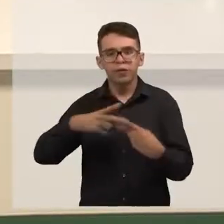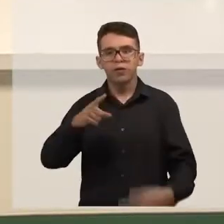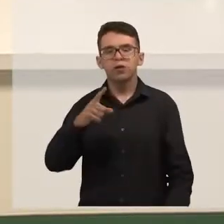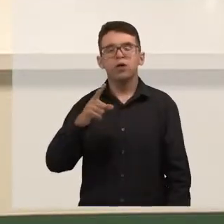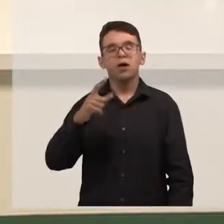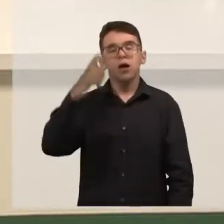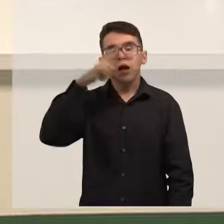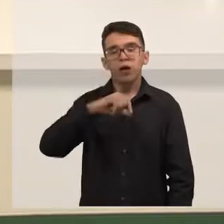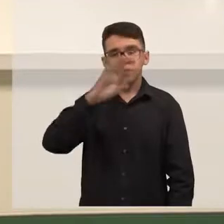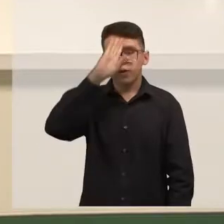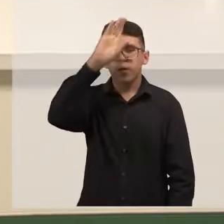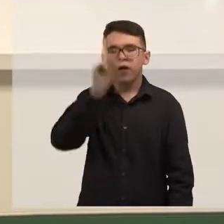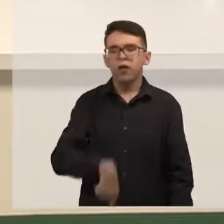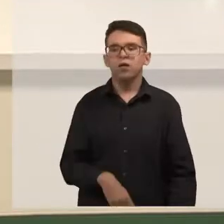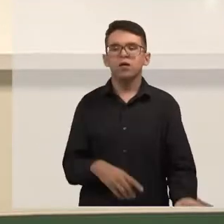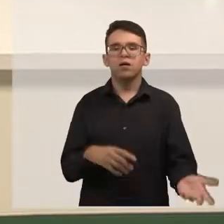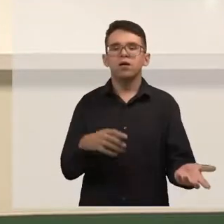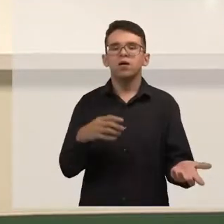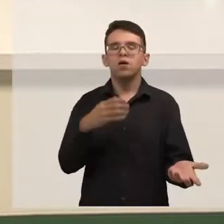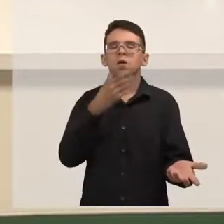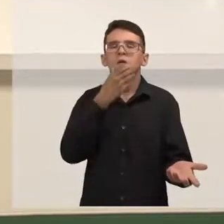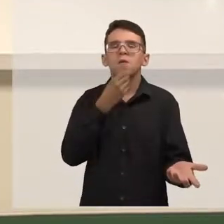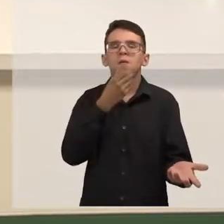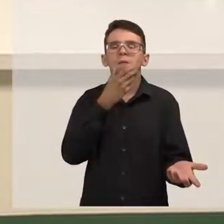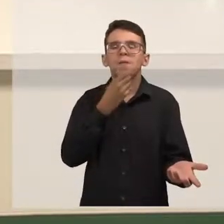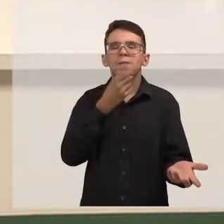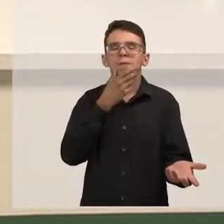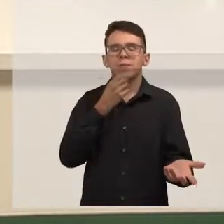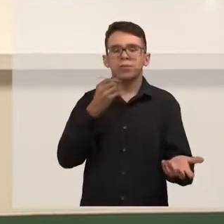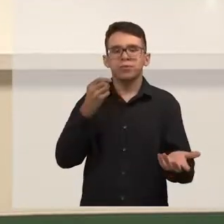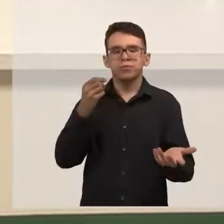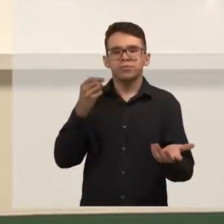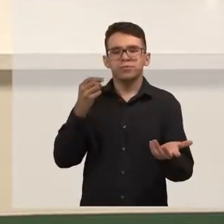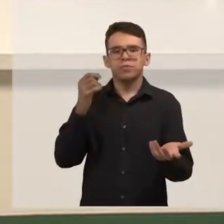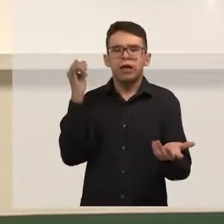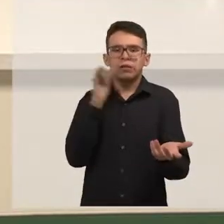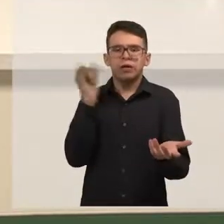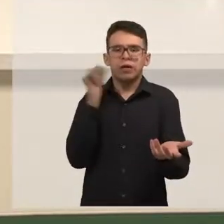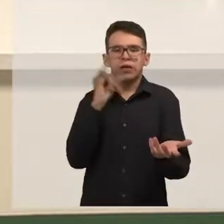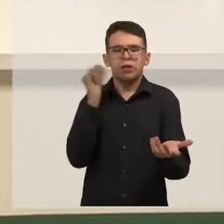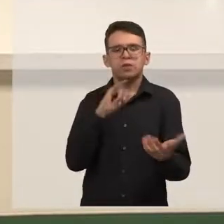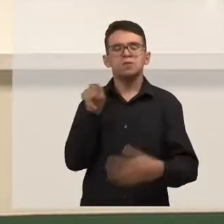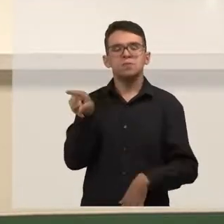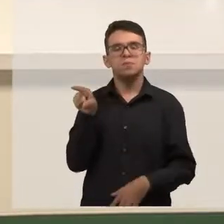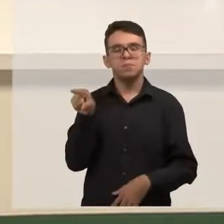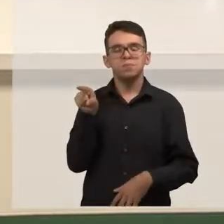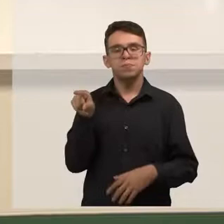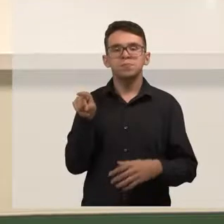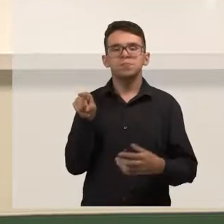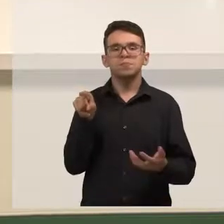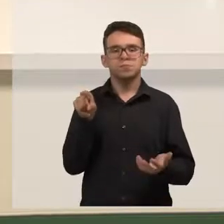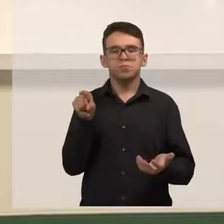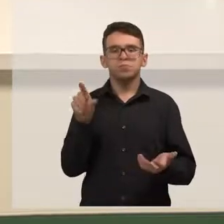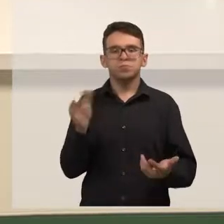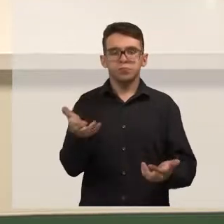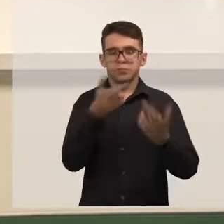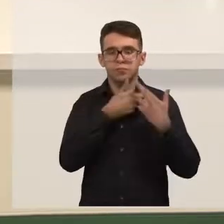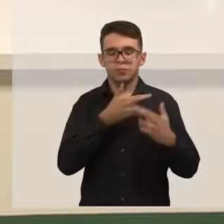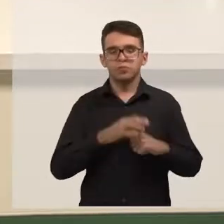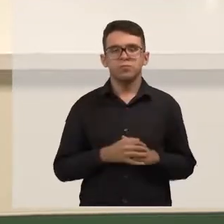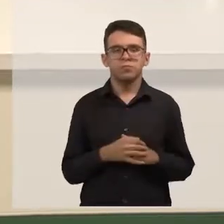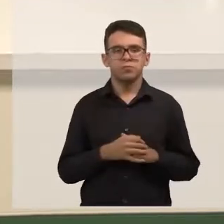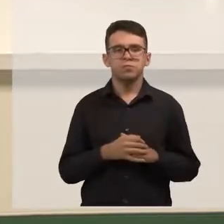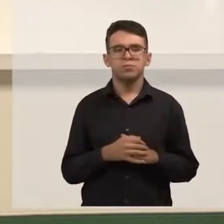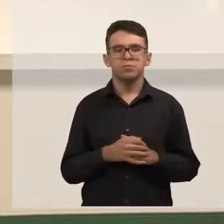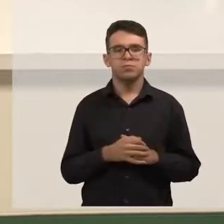do italiano. Né? Era o Zé Disseu e ele que fazia o início do primeiro mandato, depois ficou na mão do italiano. Né? Uma parte